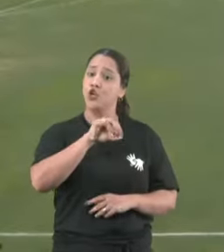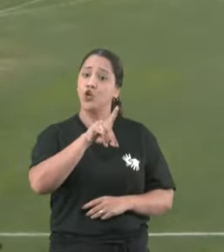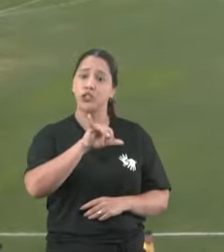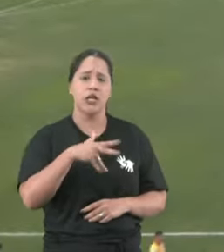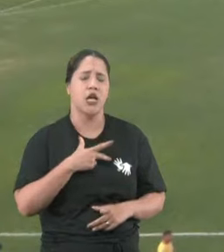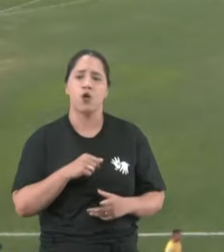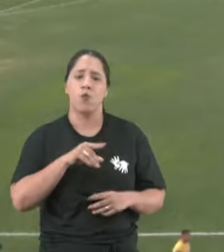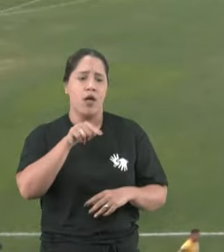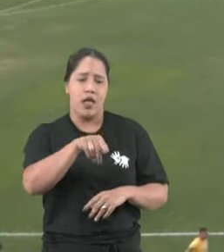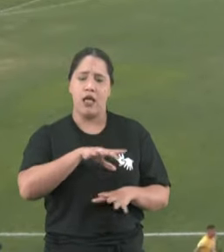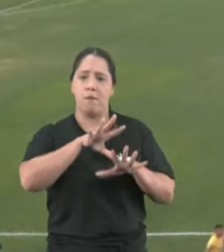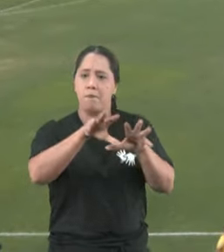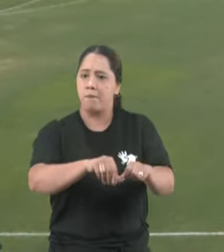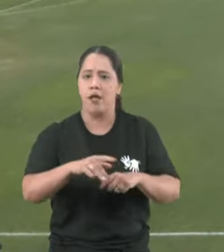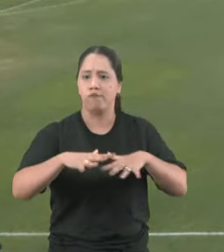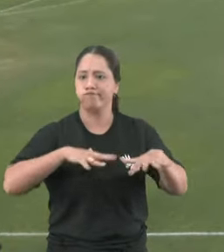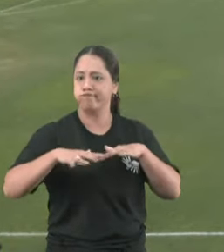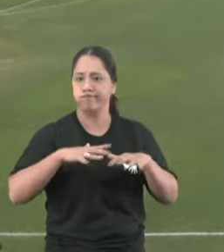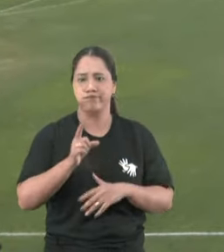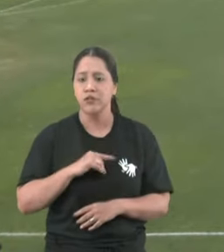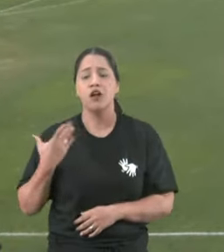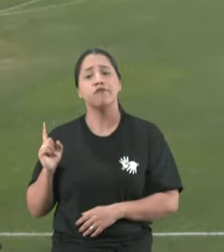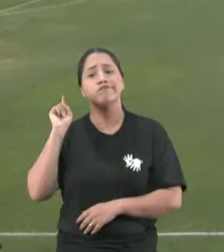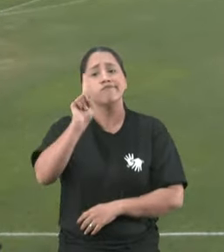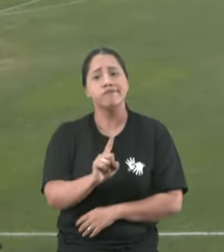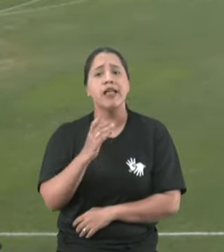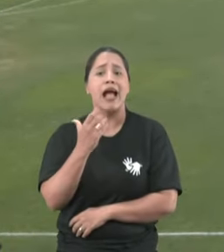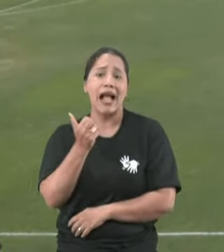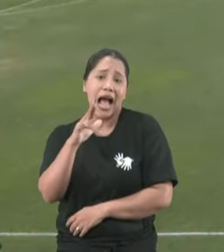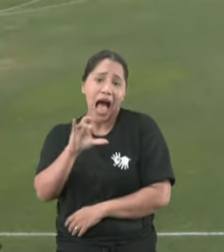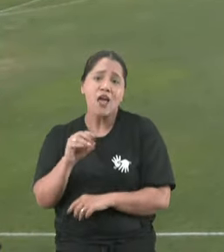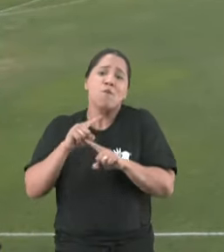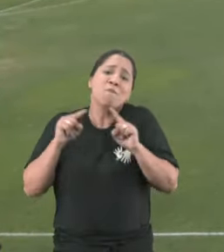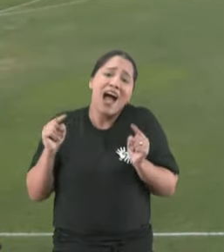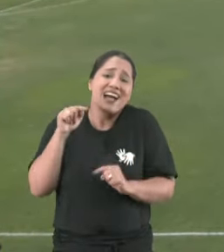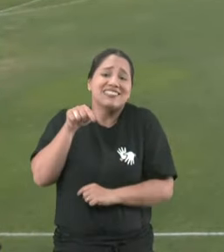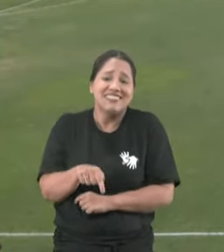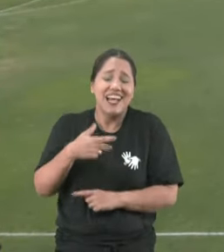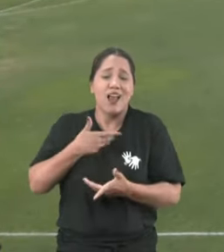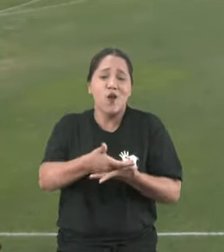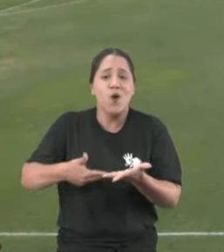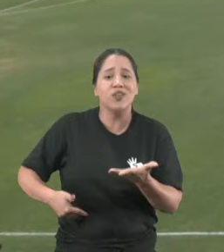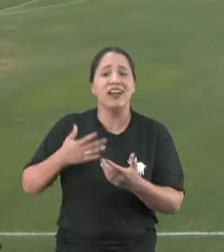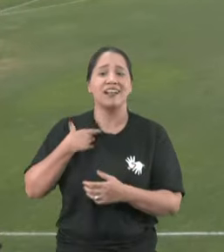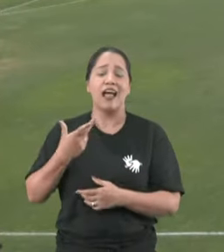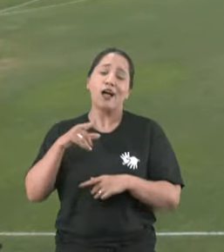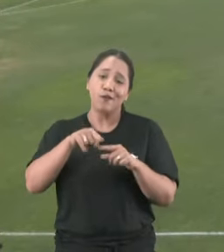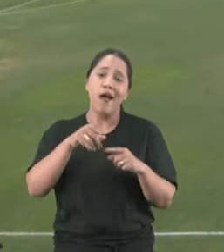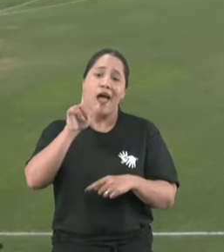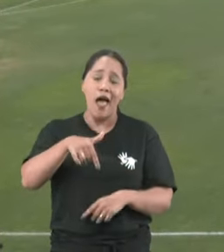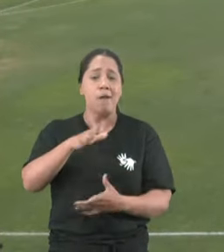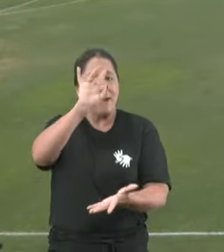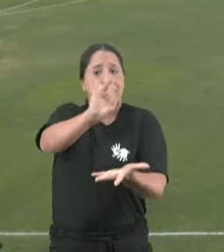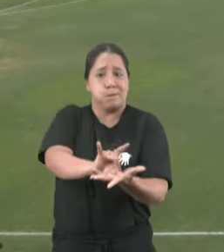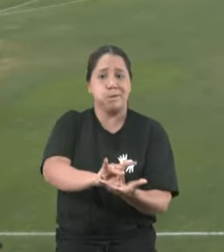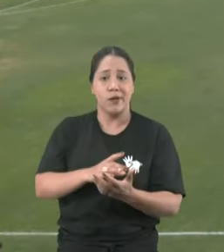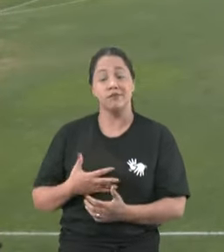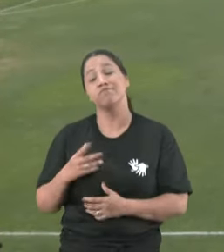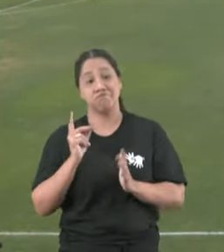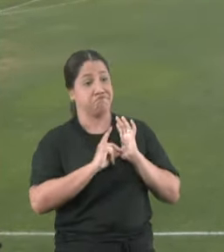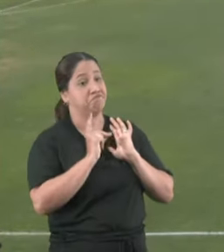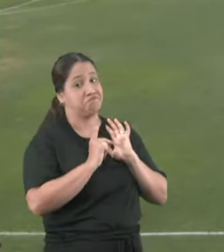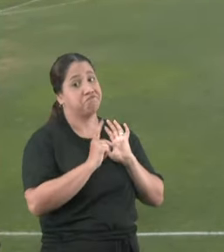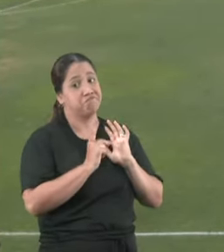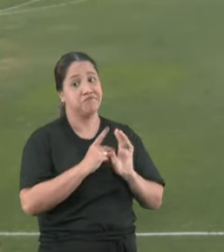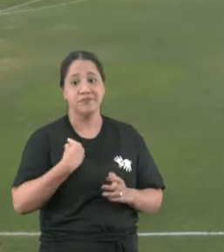no time, até trouxe o Caio, mas o Caio é quase uma figura que, quando foi contratada para isso, para ser titular, né, Pelé? É verdade.